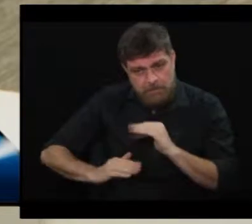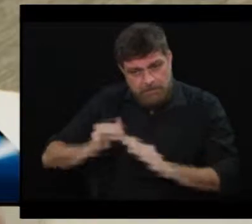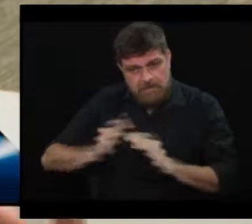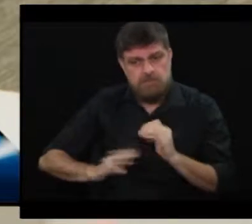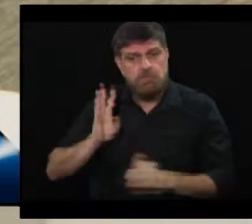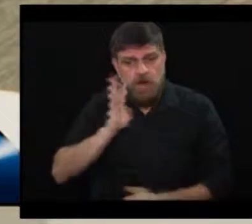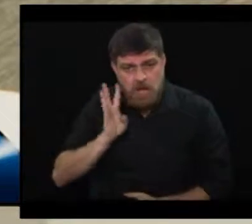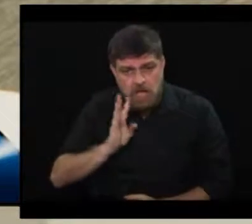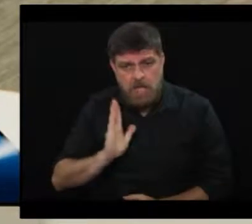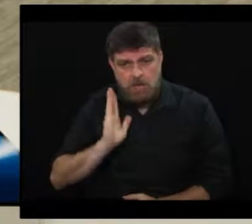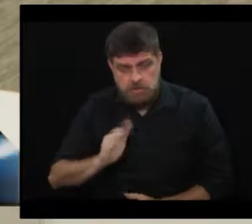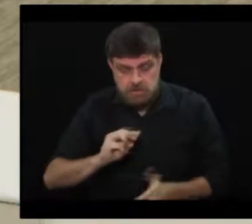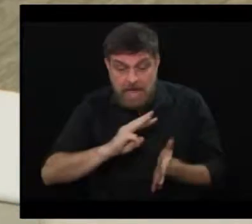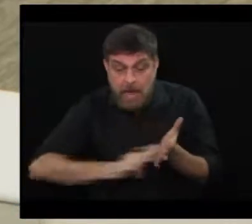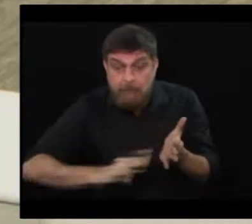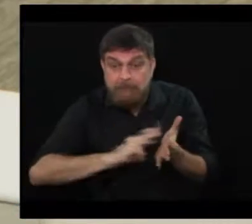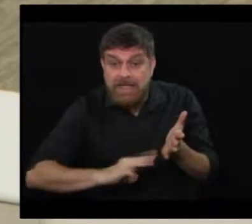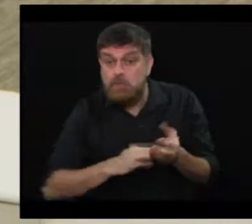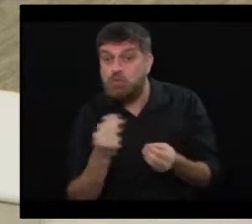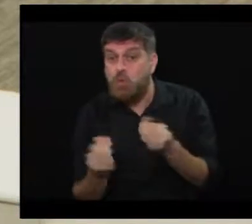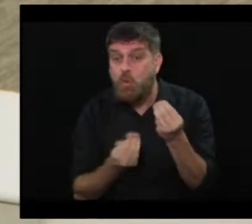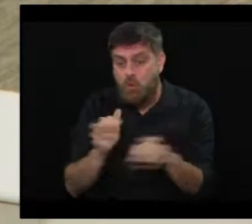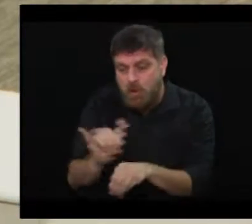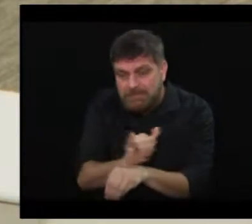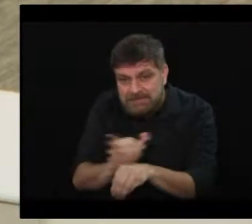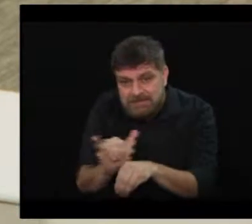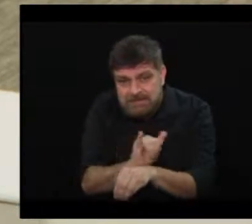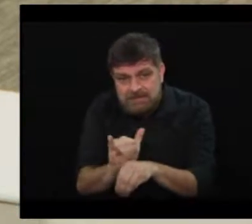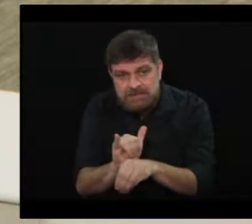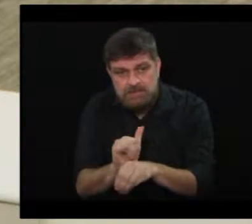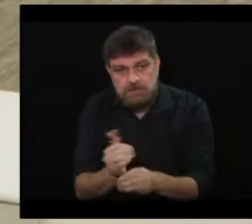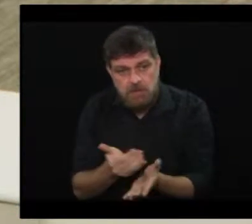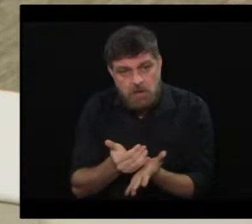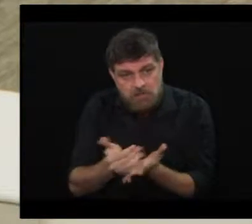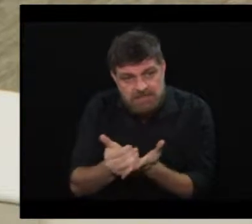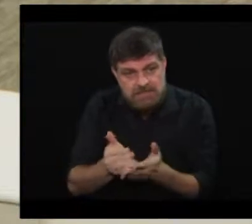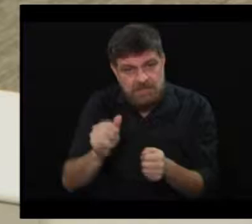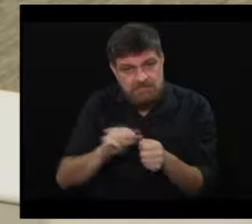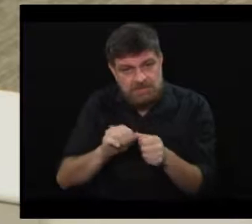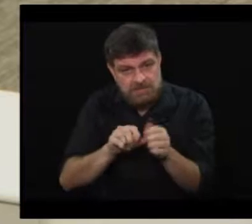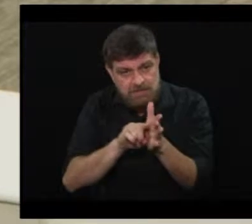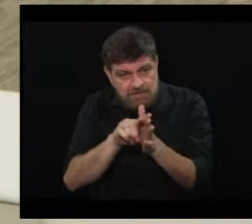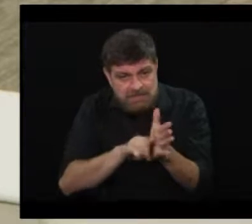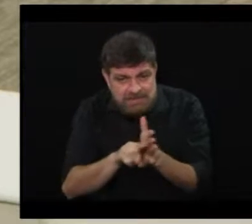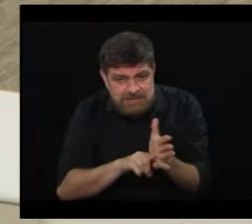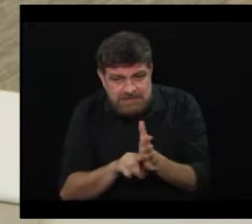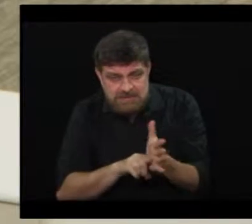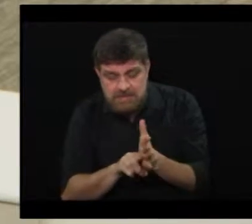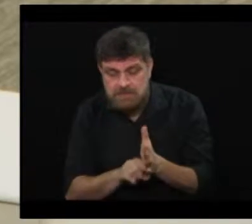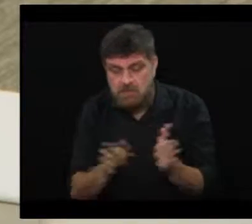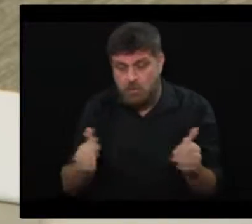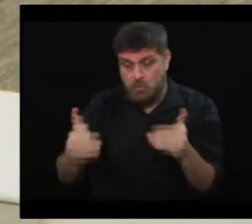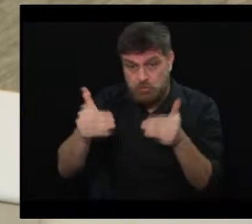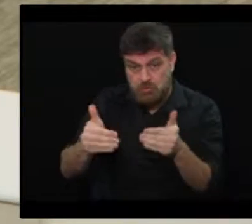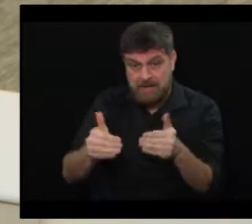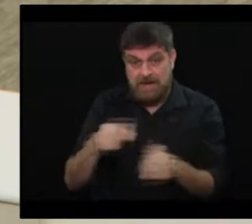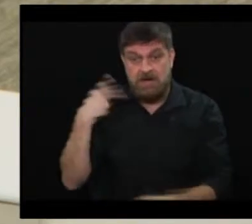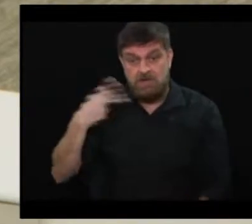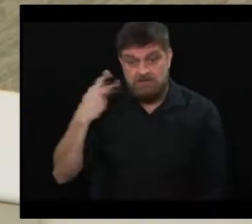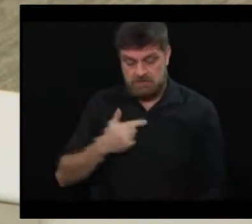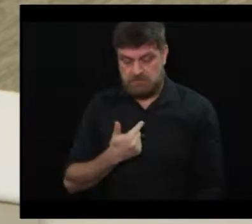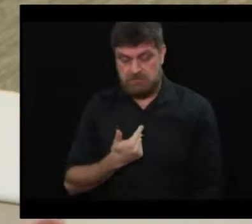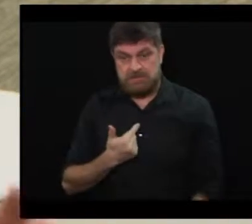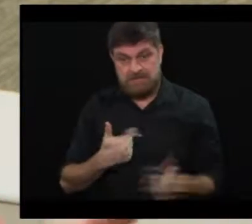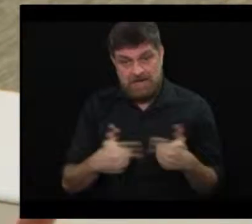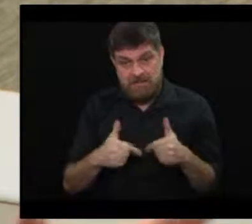eles já definiram uma metodologia de trabalho, num primeiro momento fazendo um levantamento junto aos gabinetes dos vereadores e junto